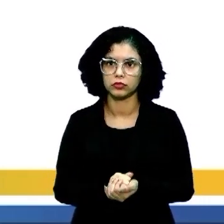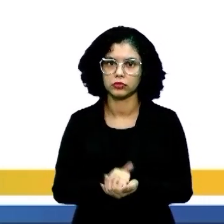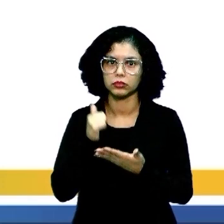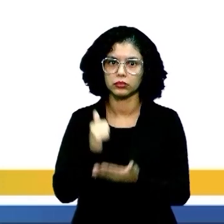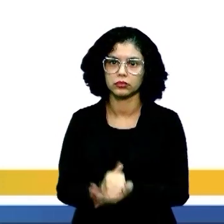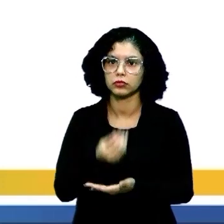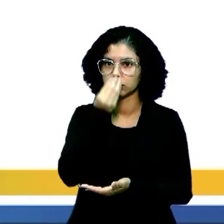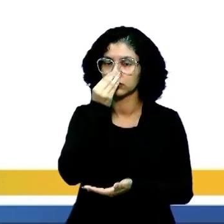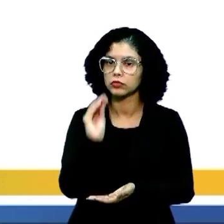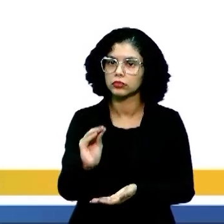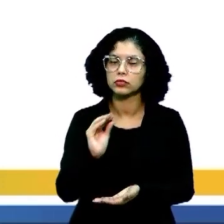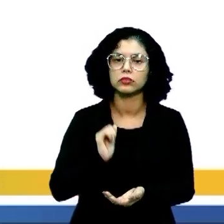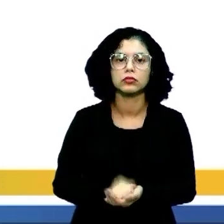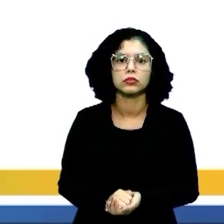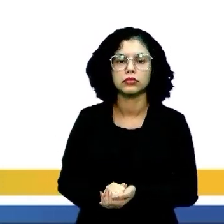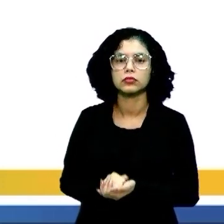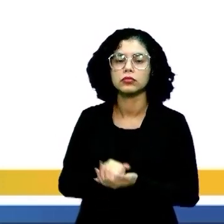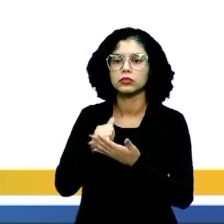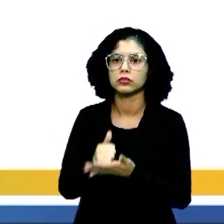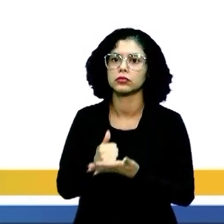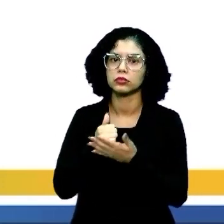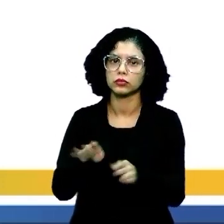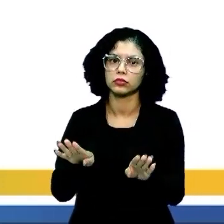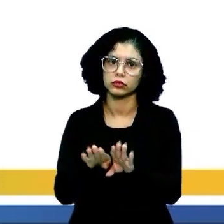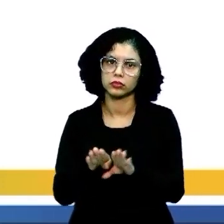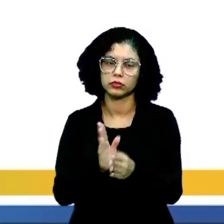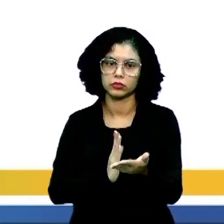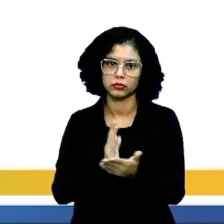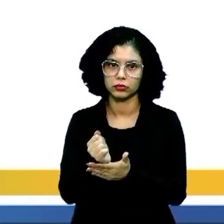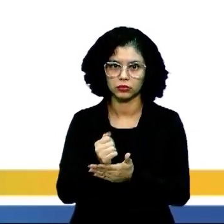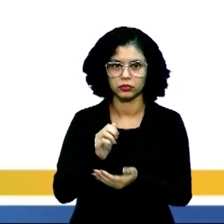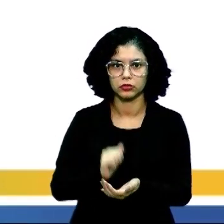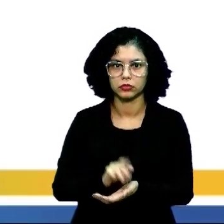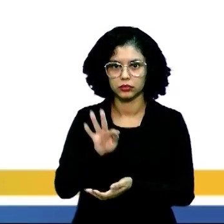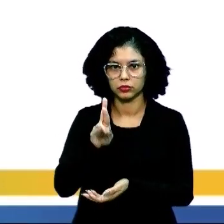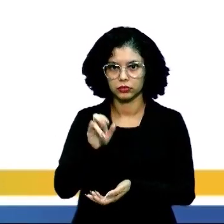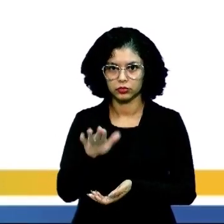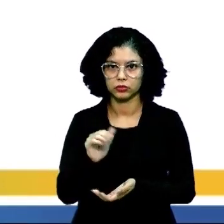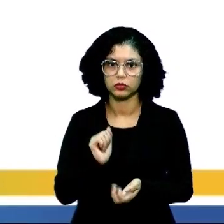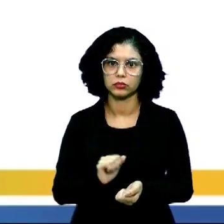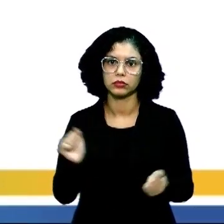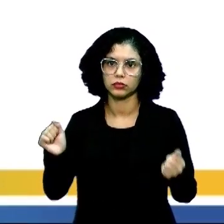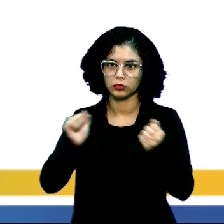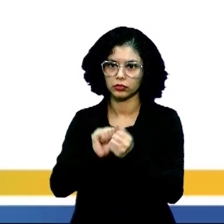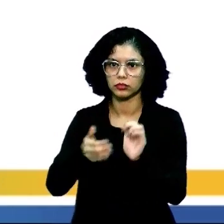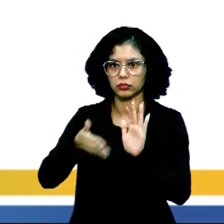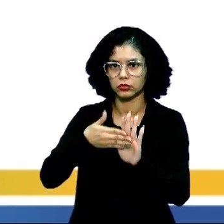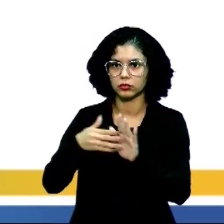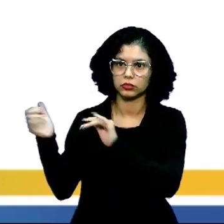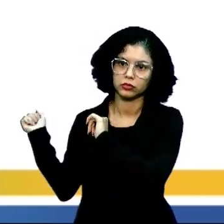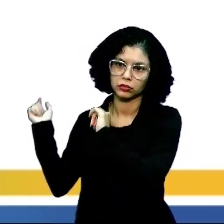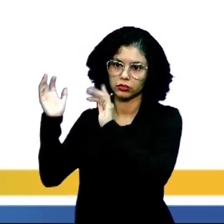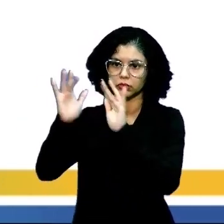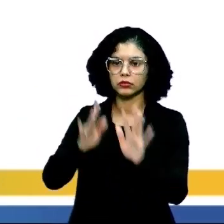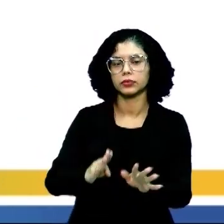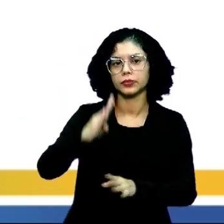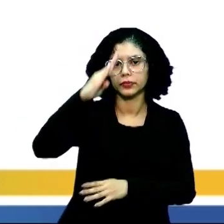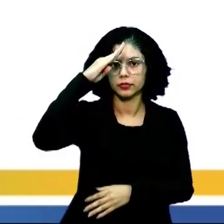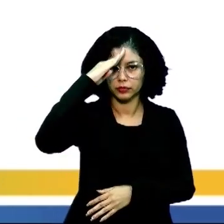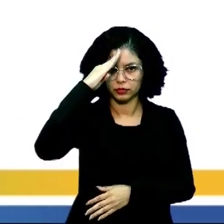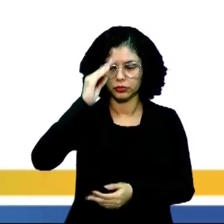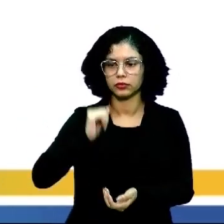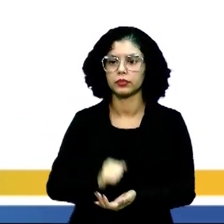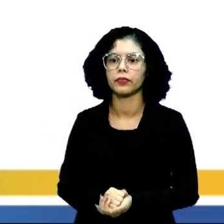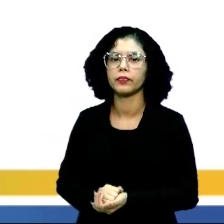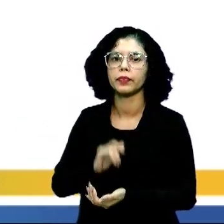simplesmente ignoraram a decisão da ONU e buscaram o apoio do governo britânico para que juntos promovessem a